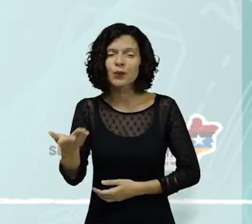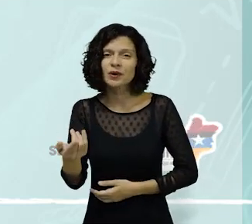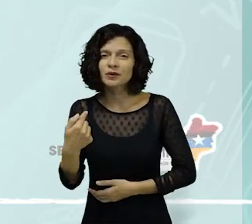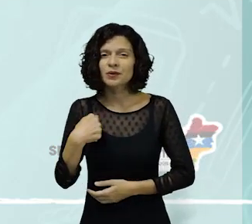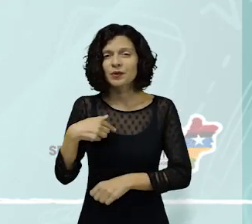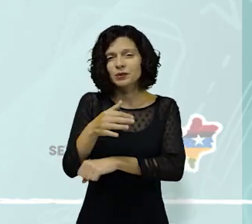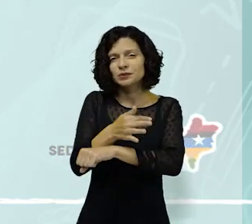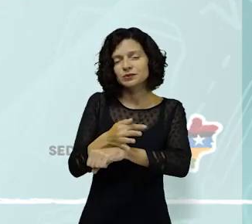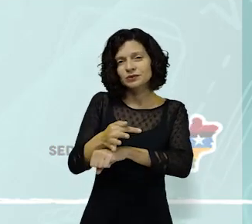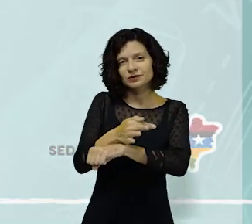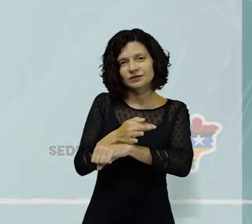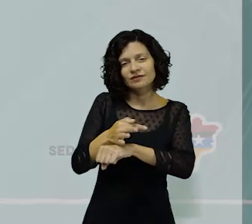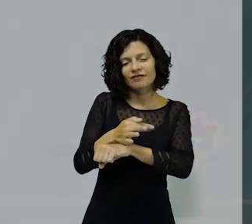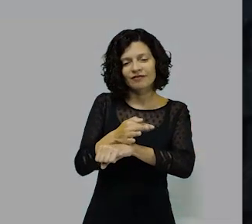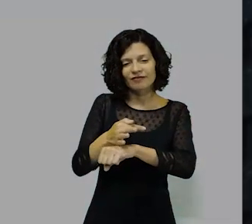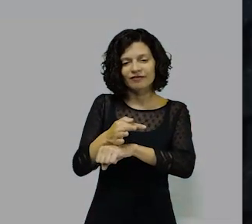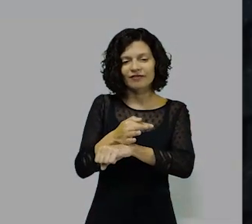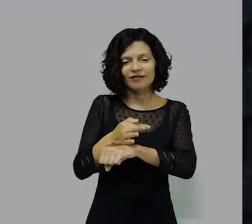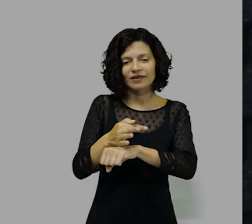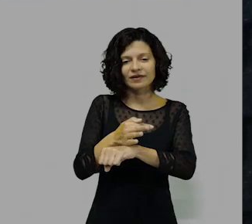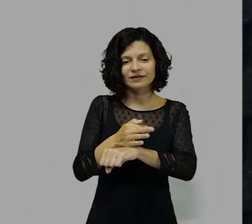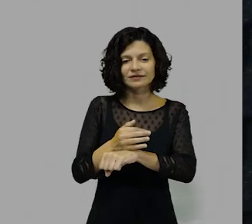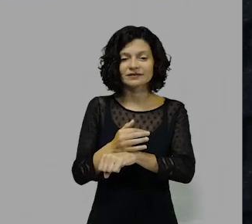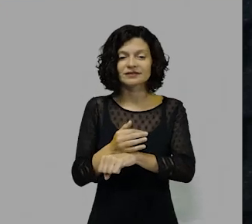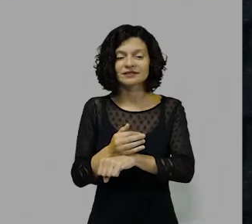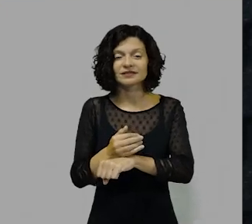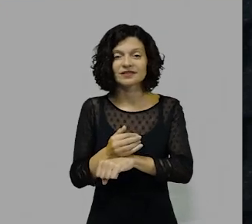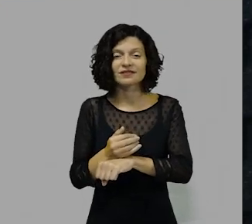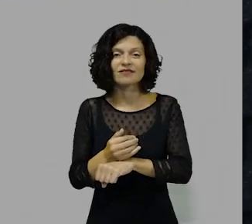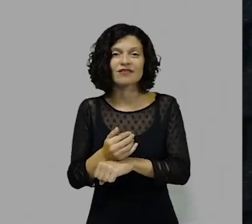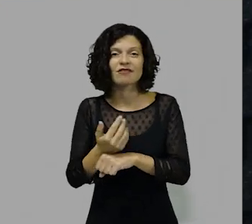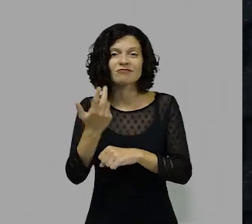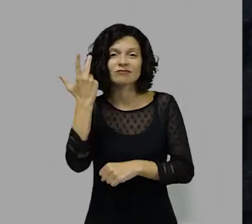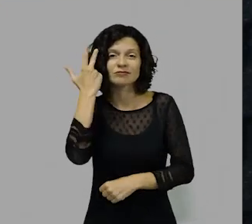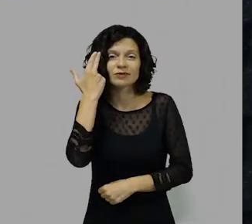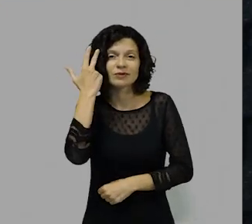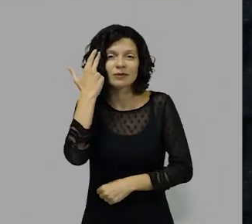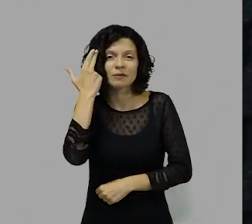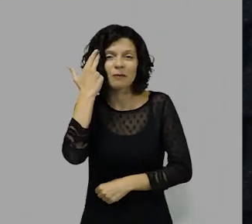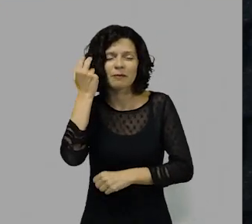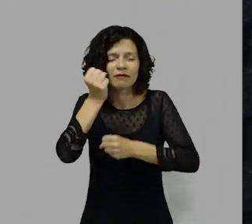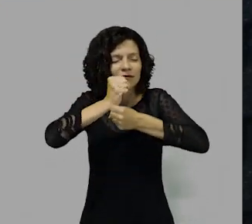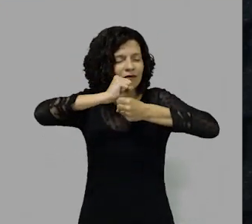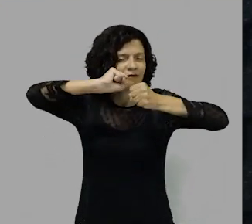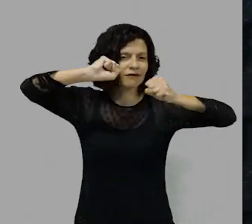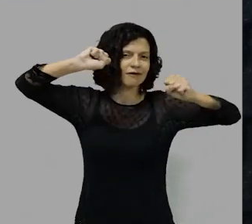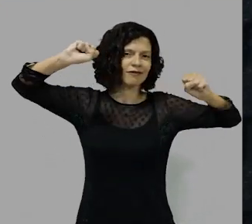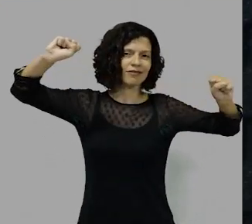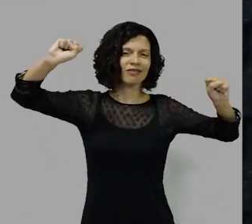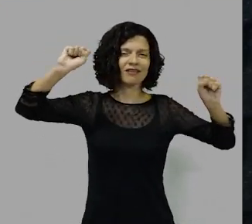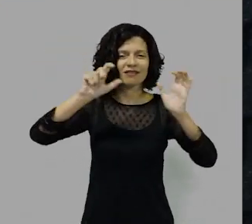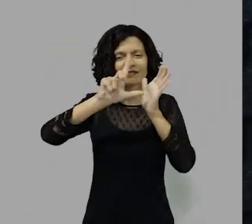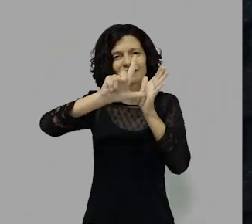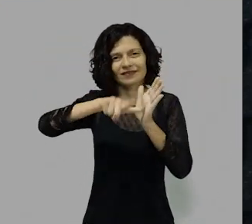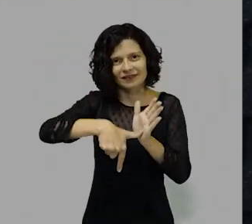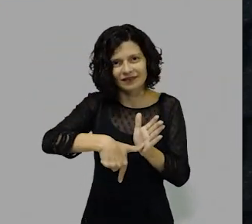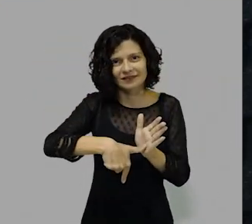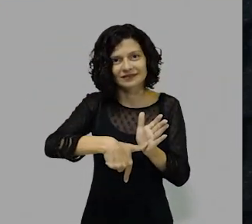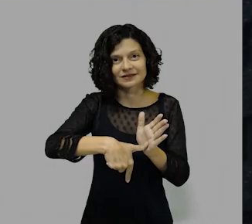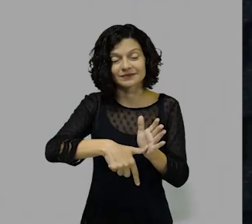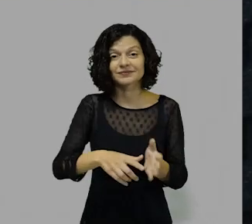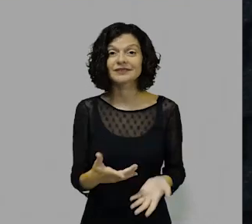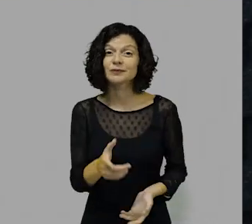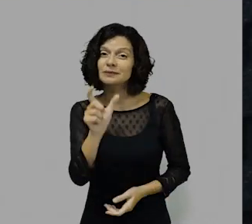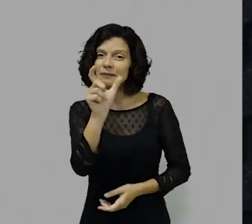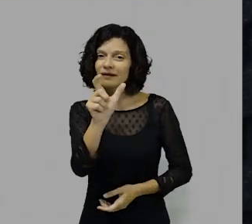de férias, ou quando eu estava, no feriado, eu costumava acordar tarde. Então, quando dá a ideia de